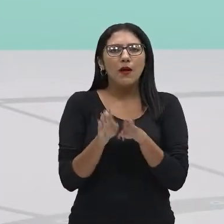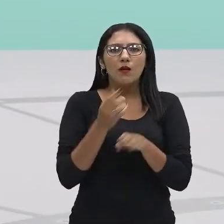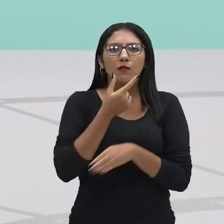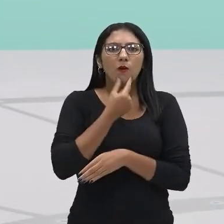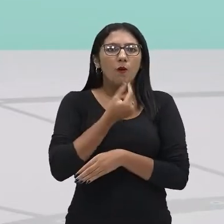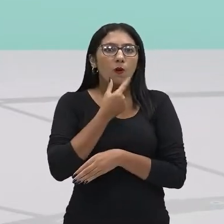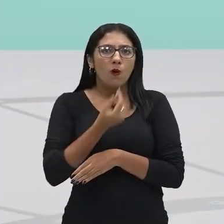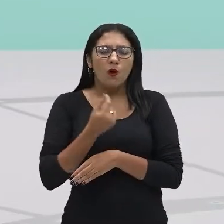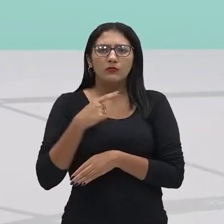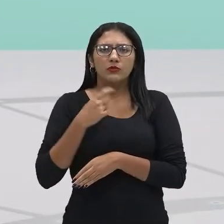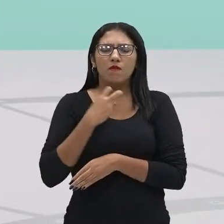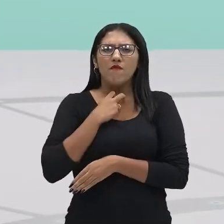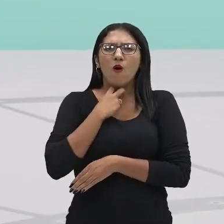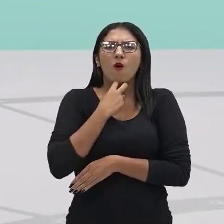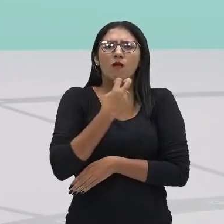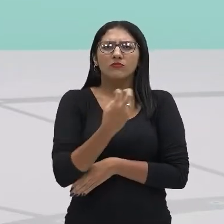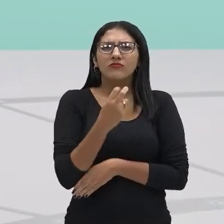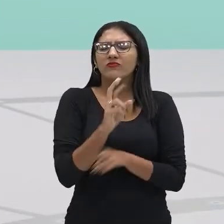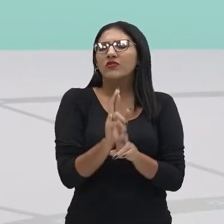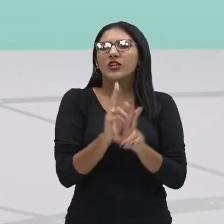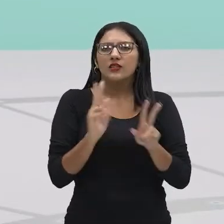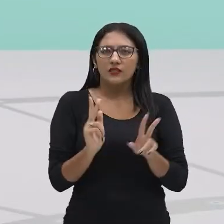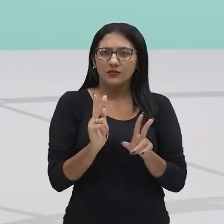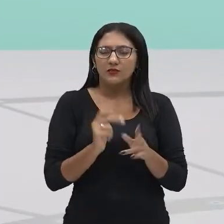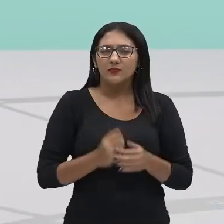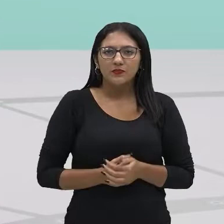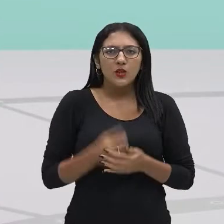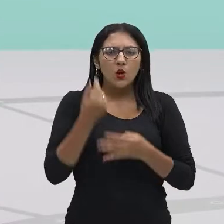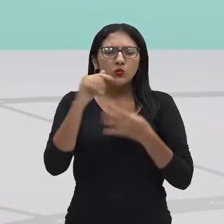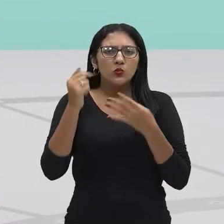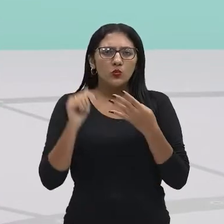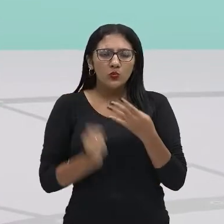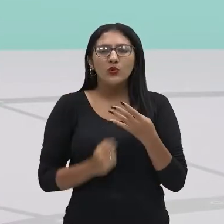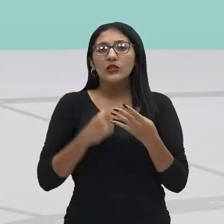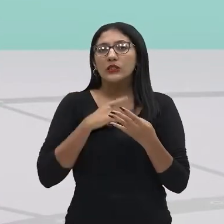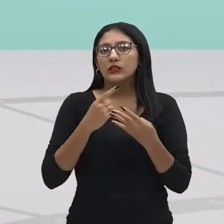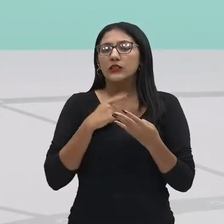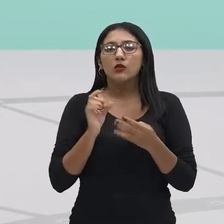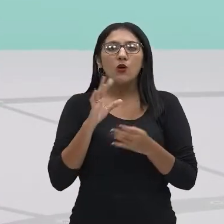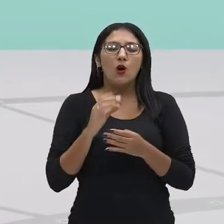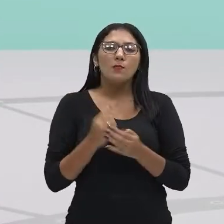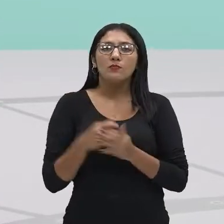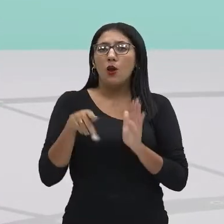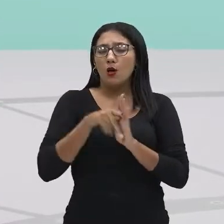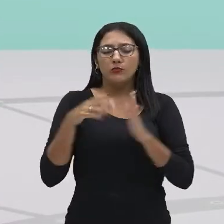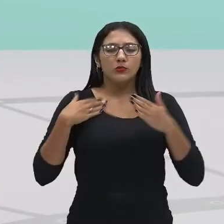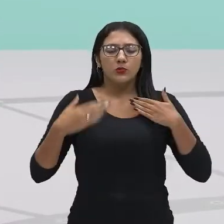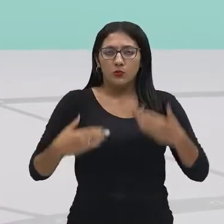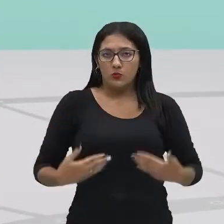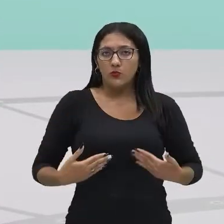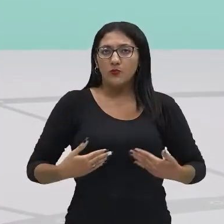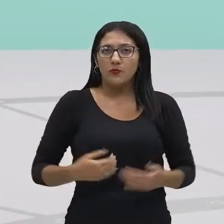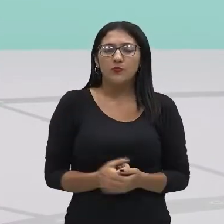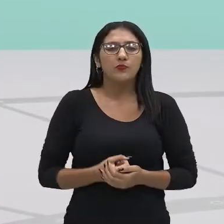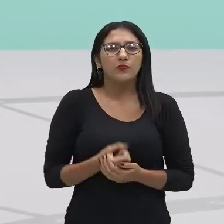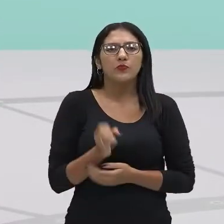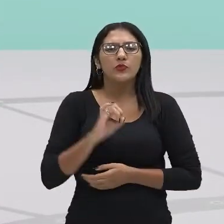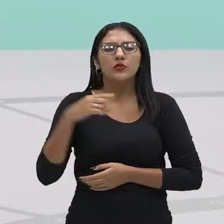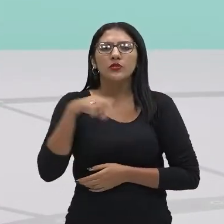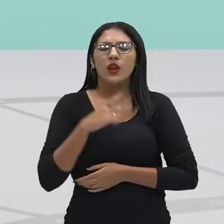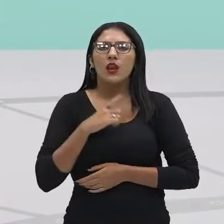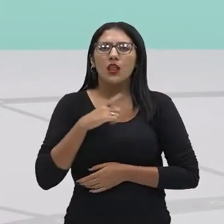vão ficar com a voz grossa? Tudo isso é um ritmo do nosso corpo e quem dita esse